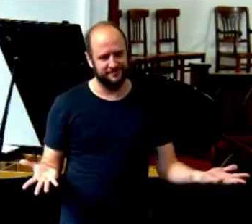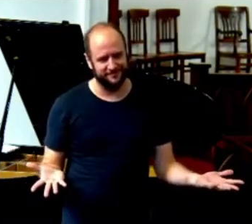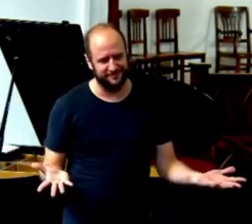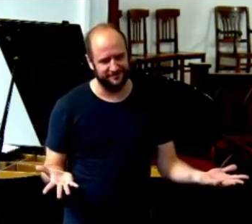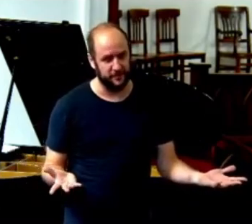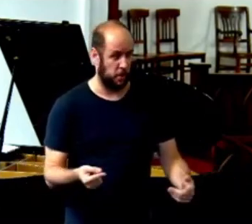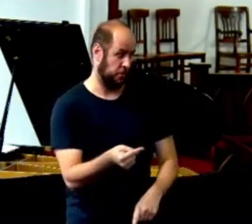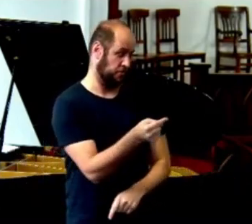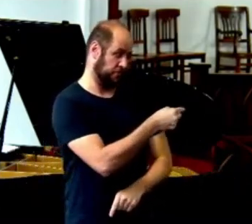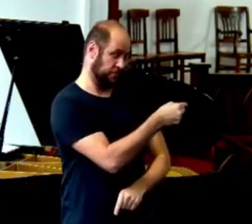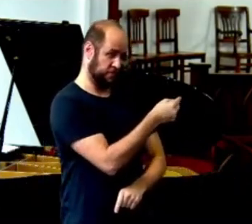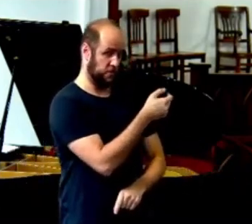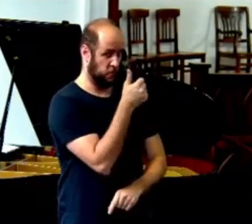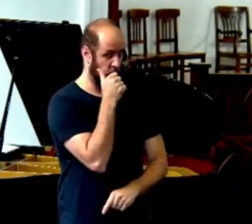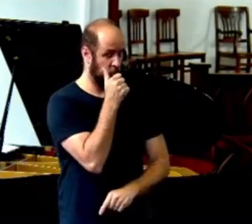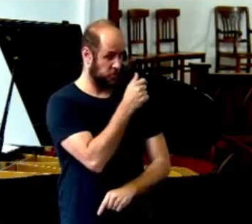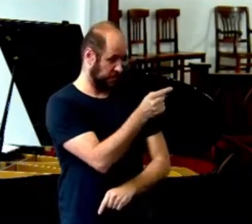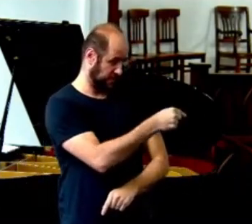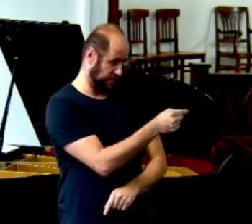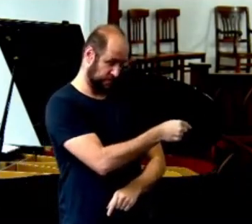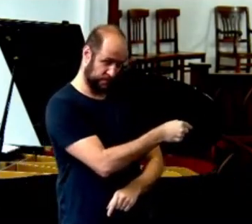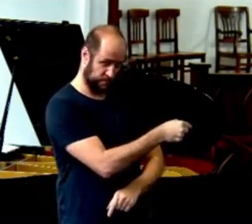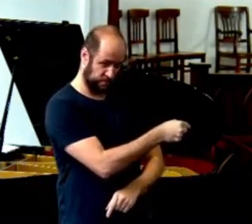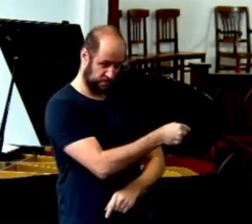Mas esta mulher, este homem,